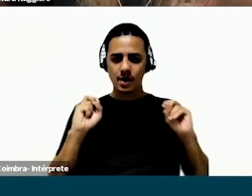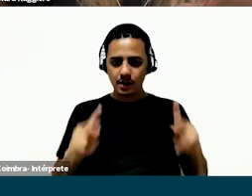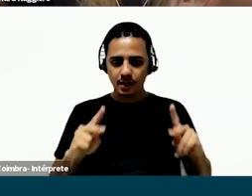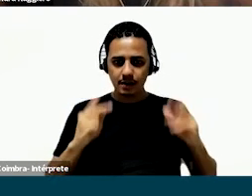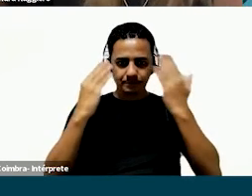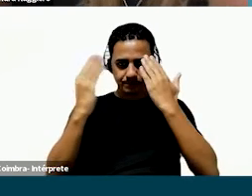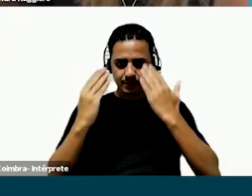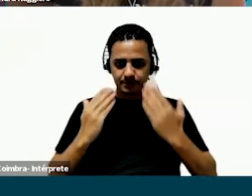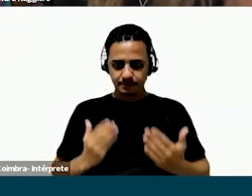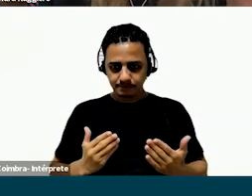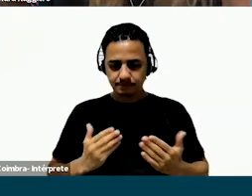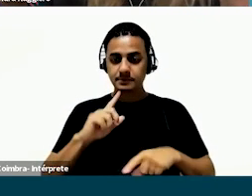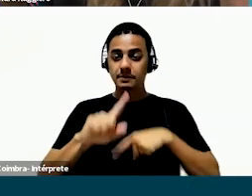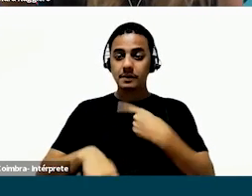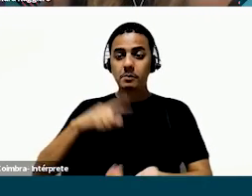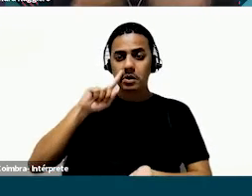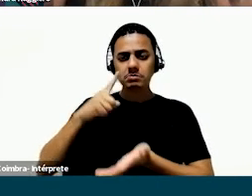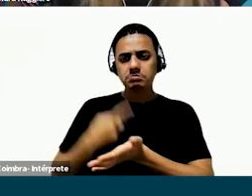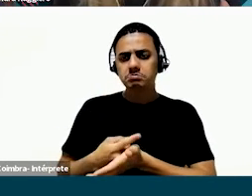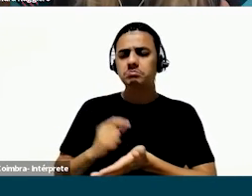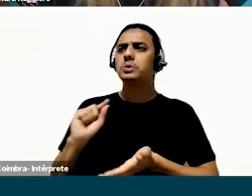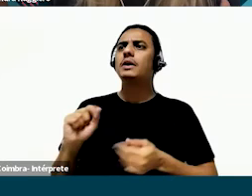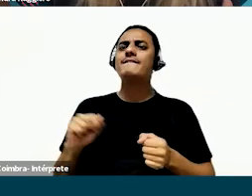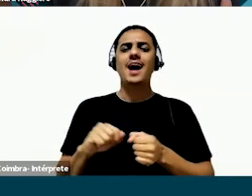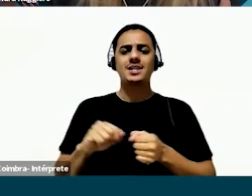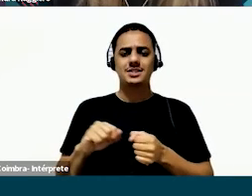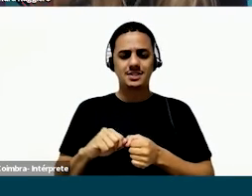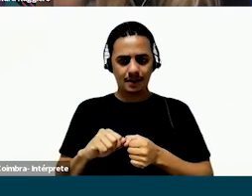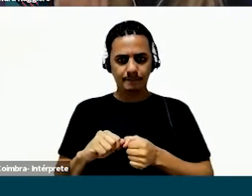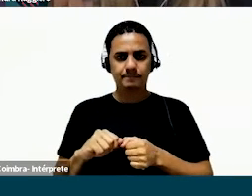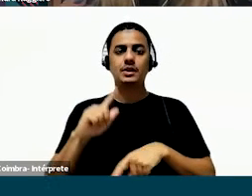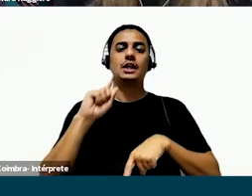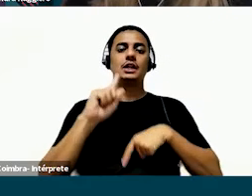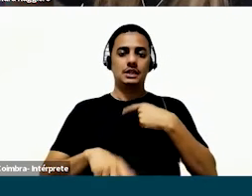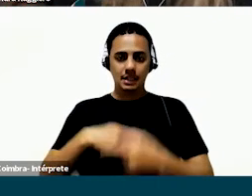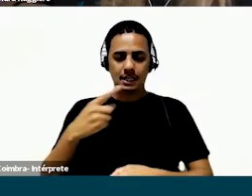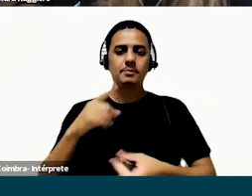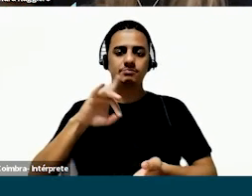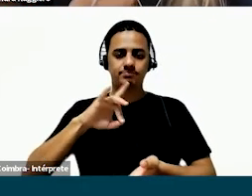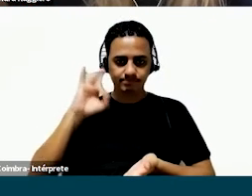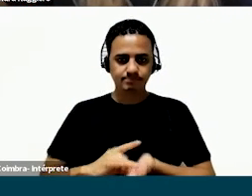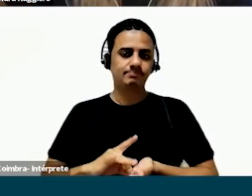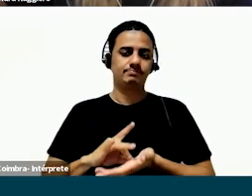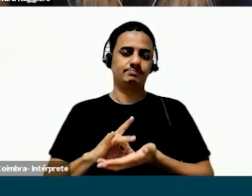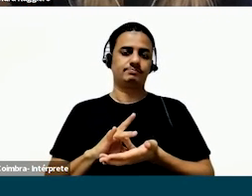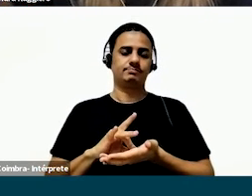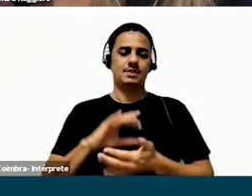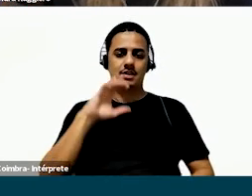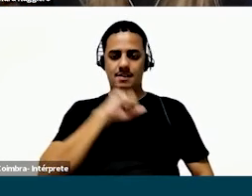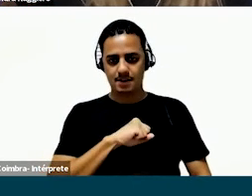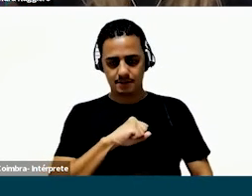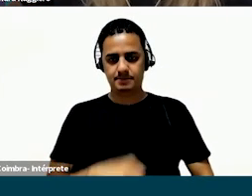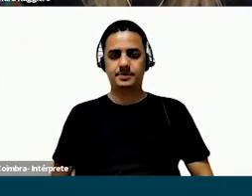de controle, analisar, decidir o que tem que fazer e ainda, efetivamente, realizar a